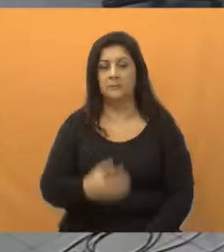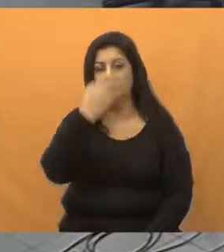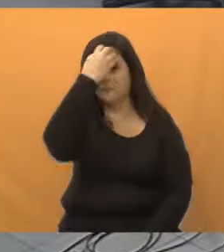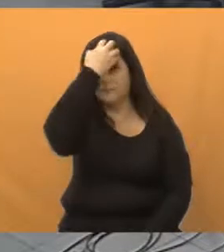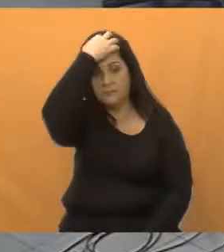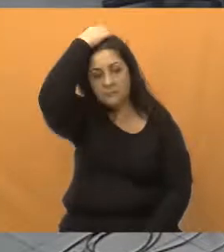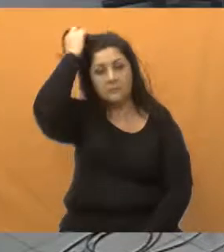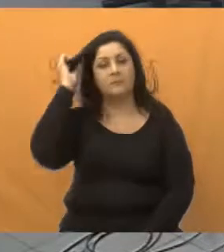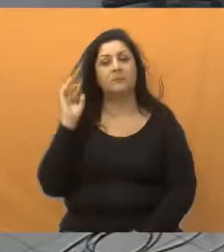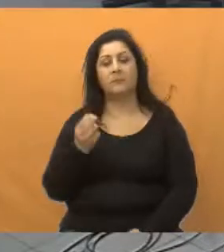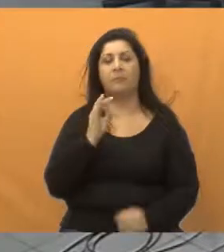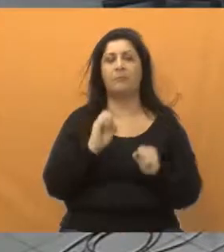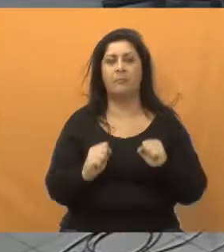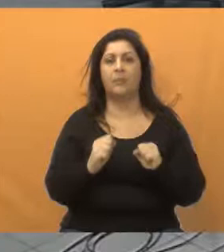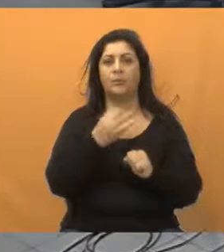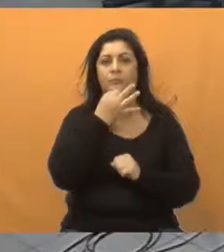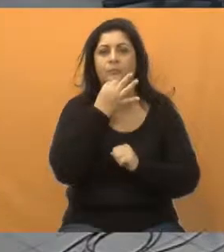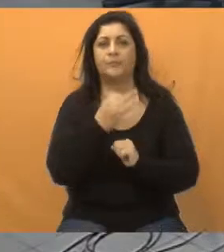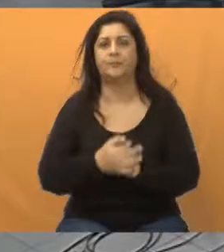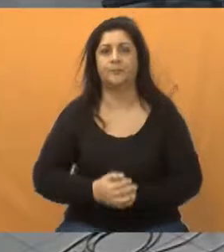O projeto continua em discussão.